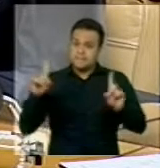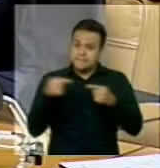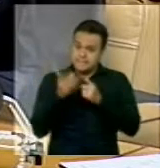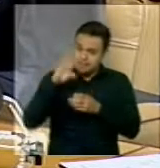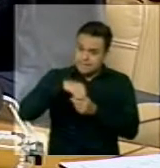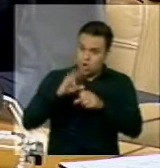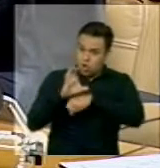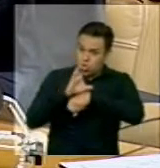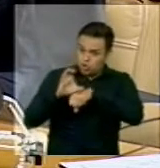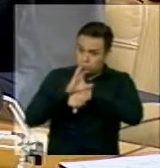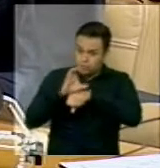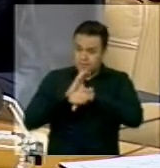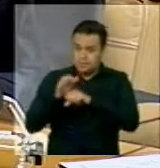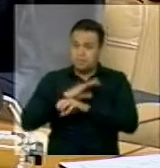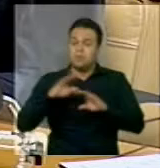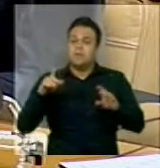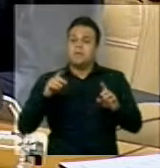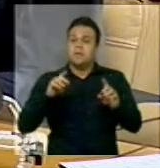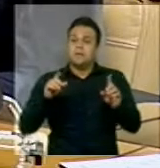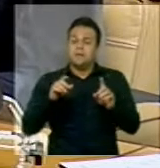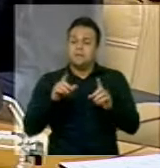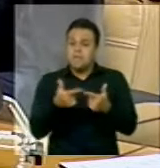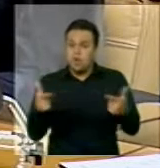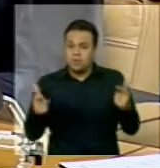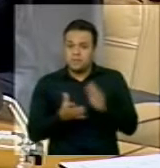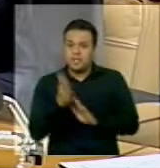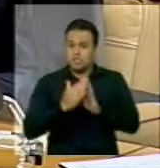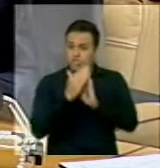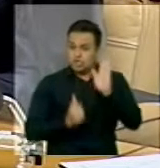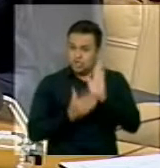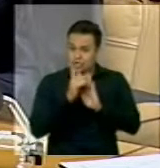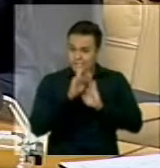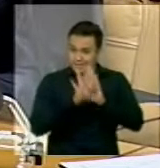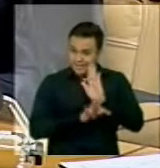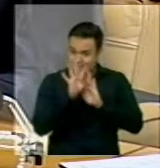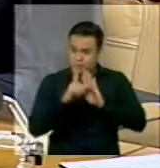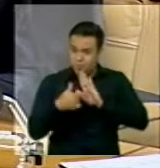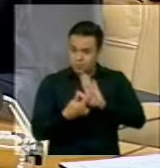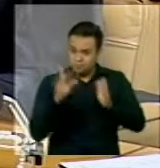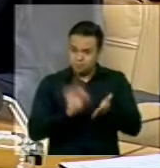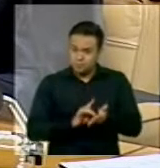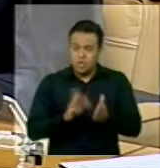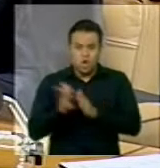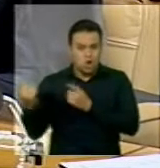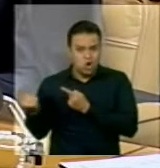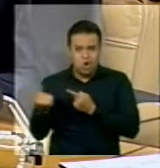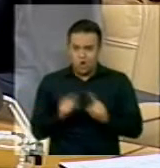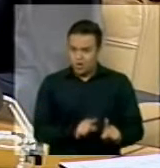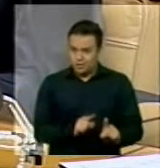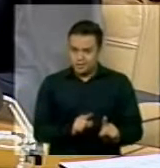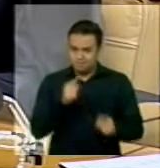do referido preceito para que, sem redução de texto, seja declarada a inconstitucionalidade da exegese